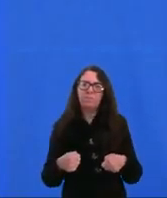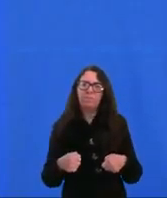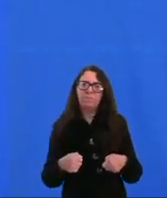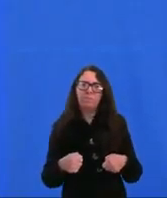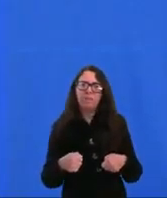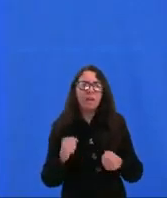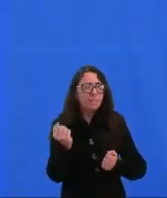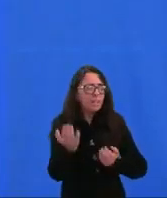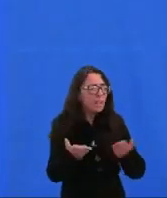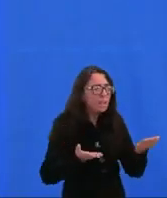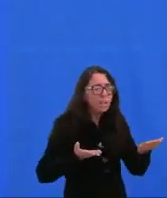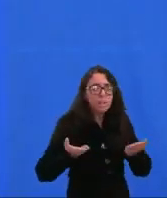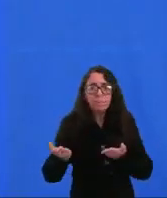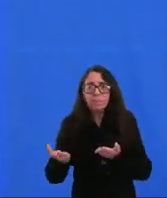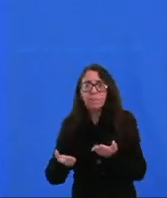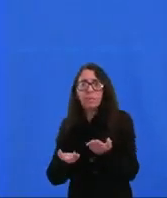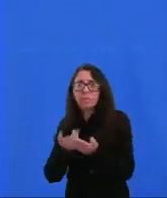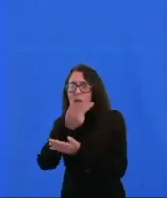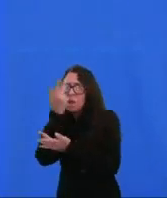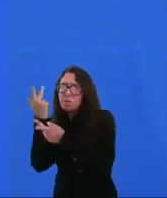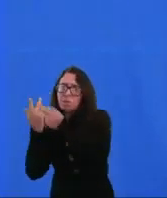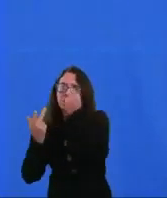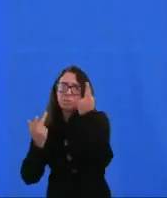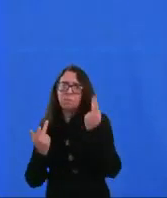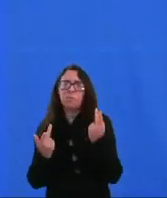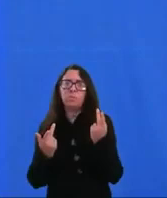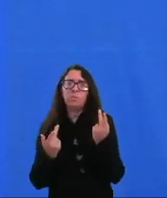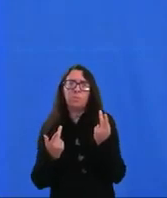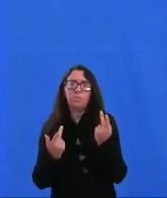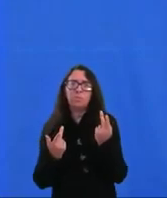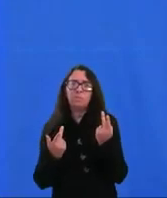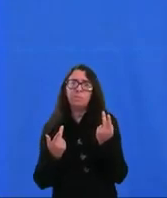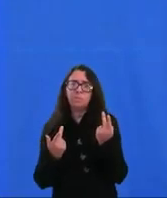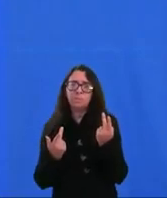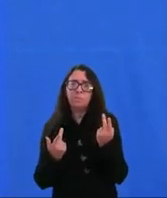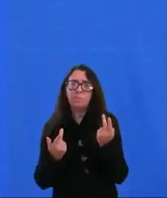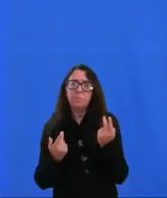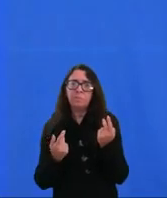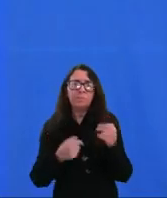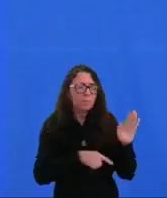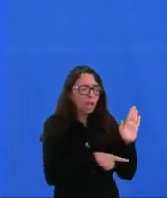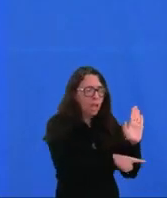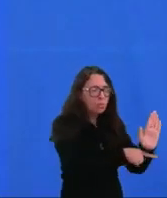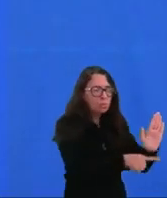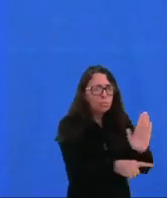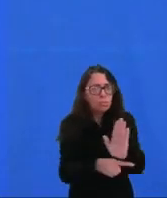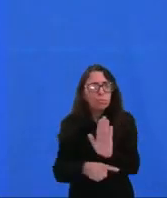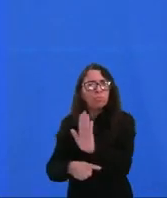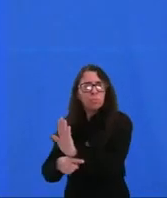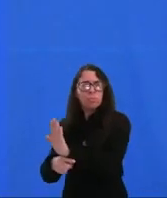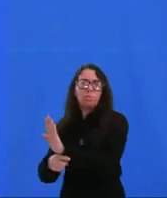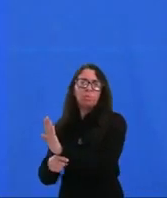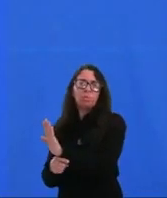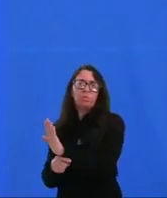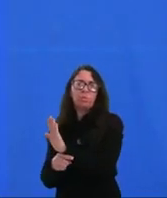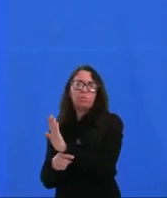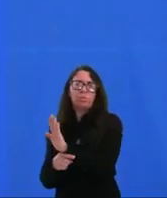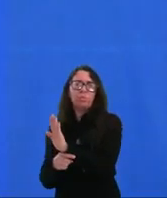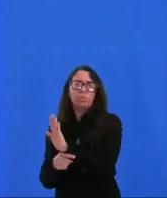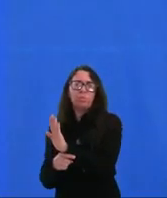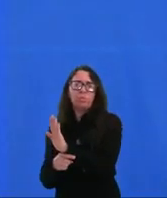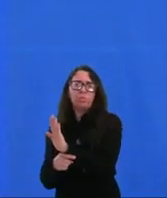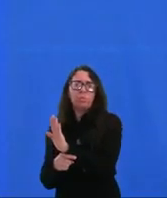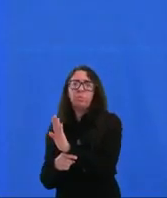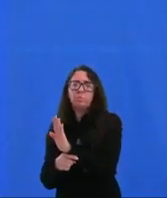uma maneira preferencialmente incondicional. Incondicional. O que